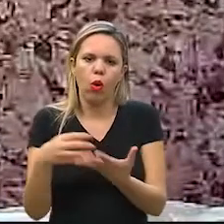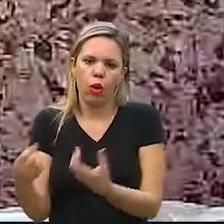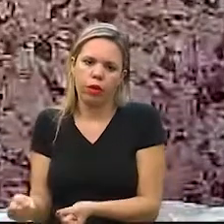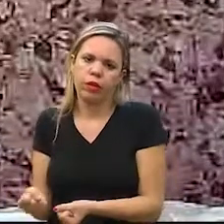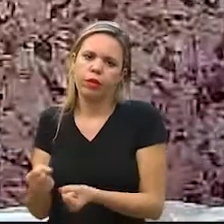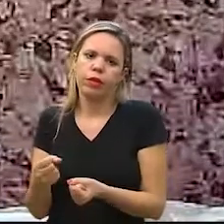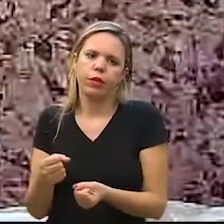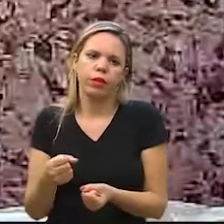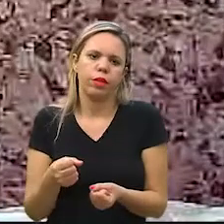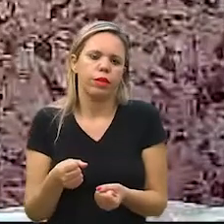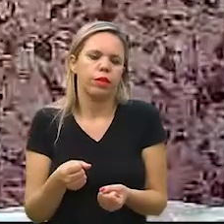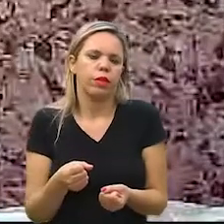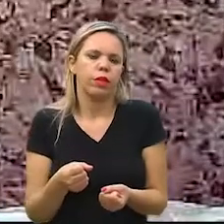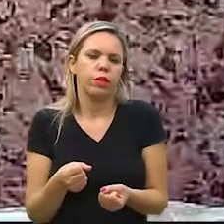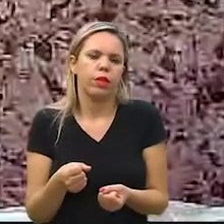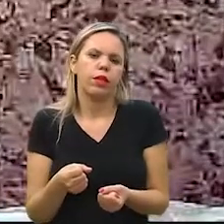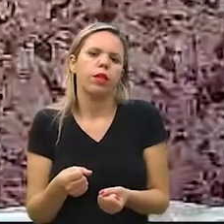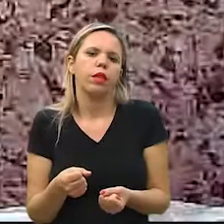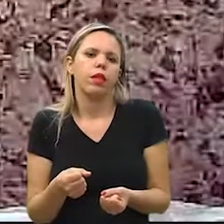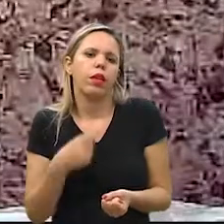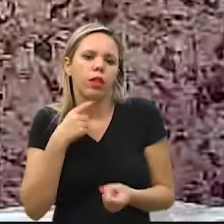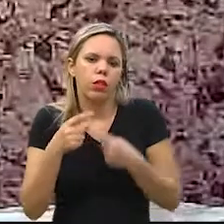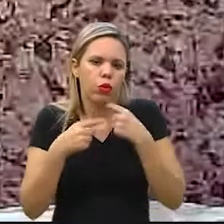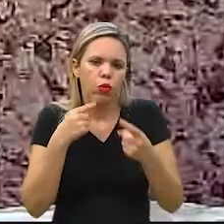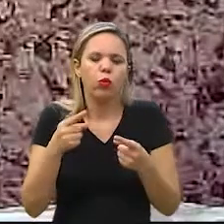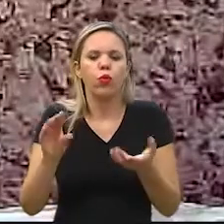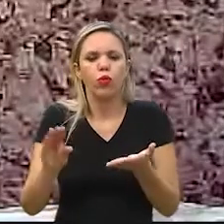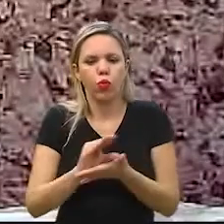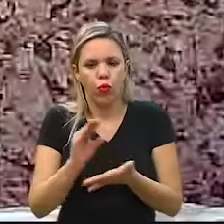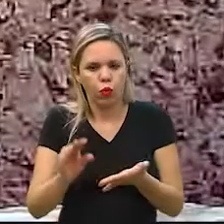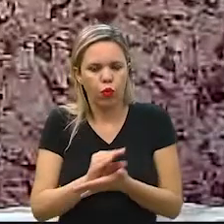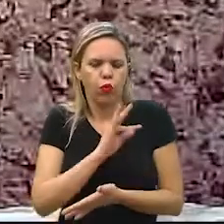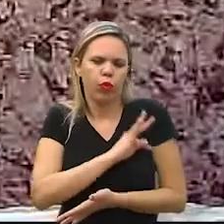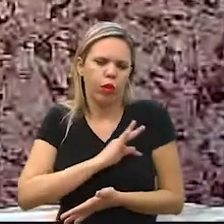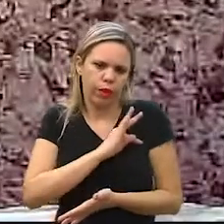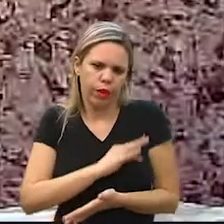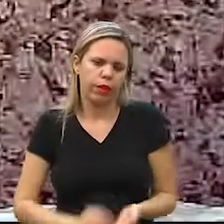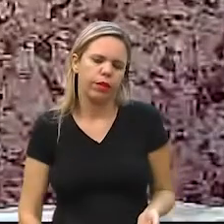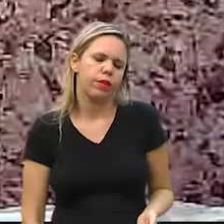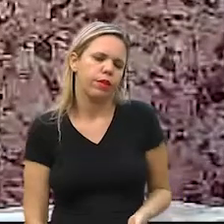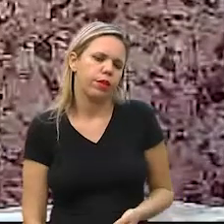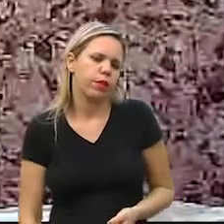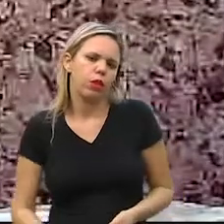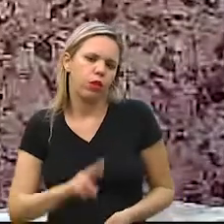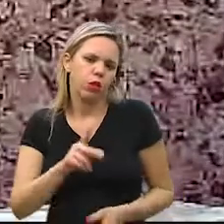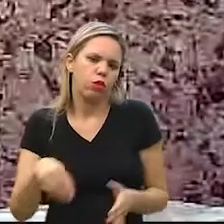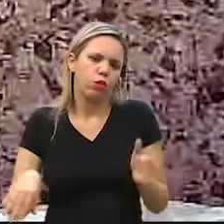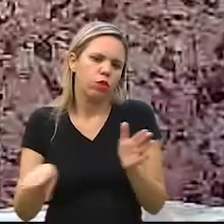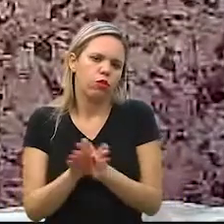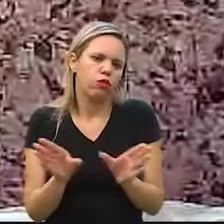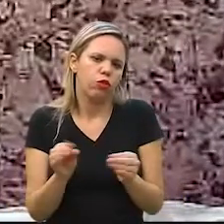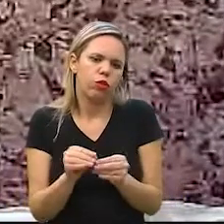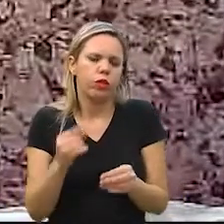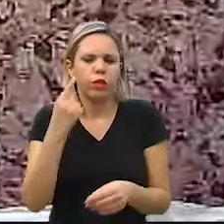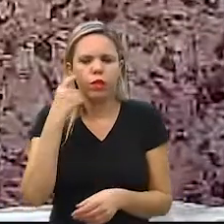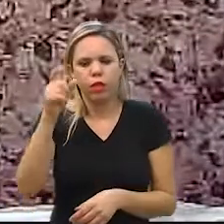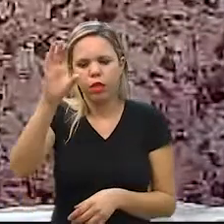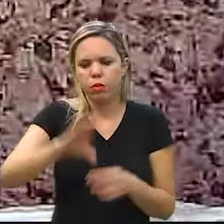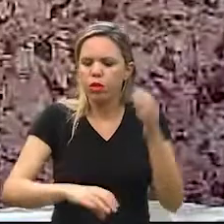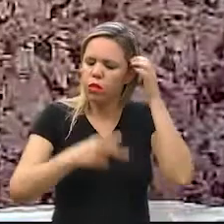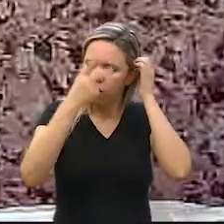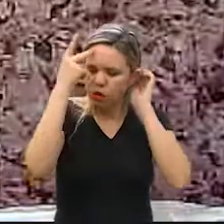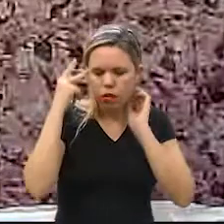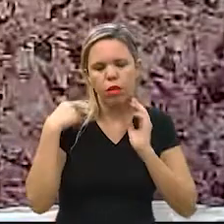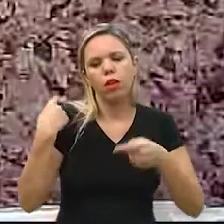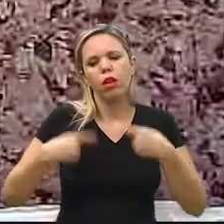dotação. Então, são questões orçamentárias muito técnicas e não chega lá na ponta onde interessa ao cidadão. Tá. Nós